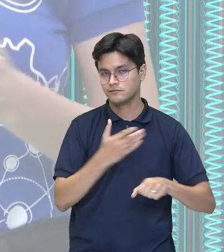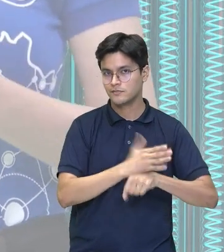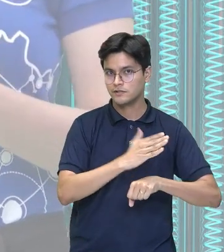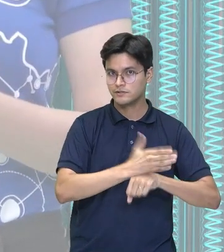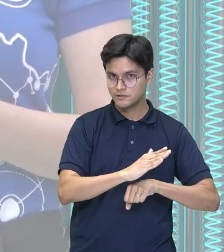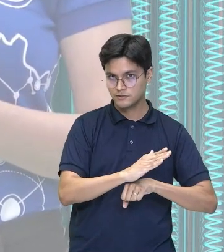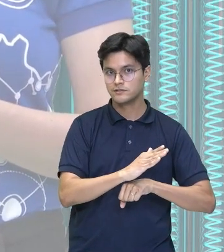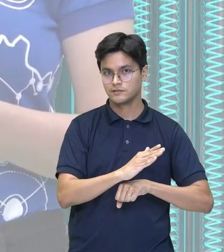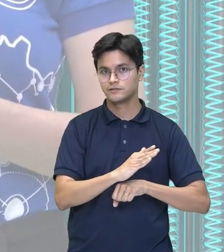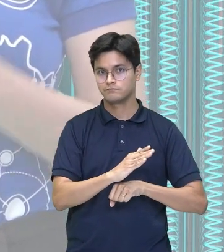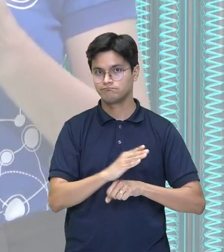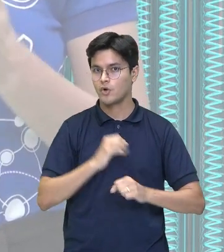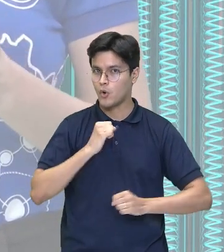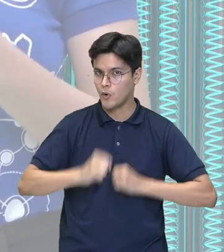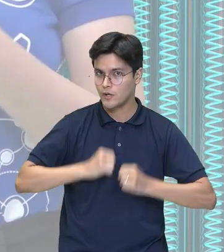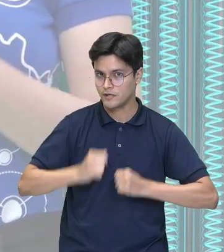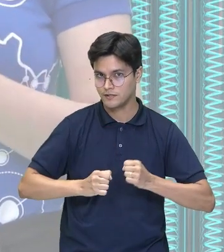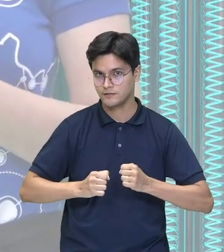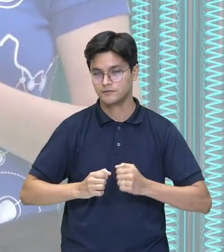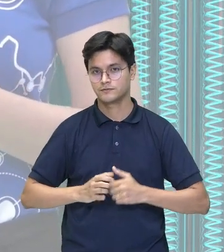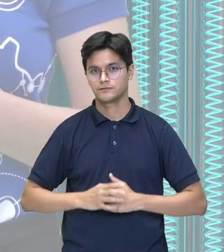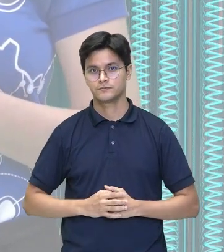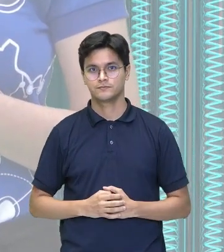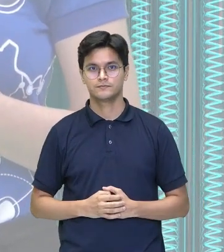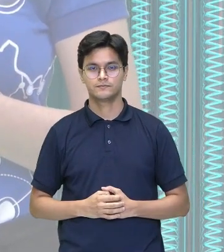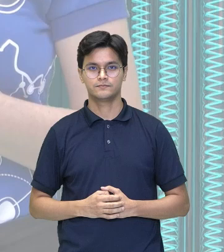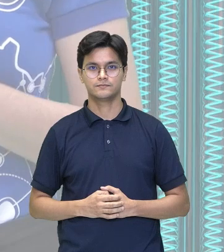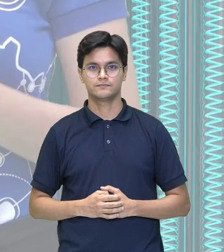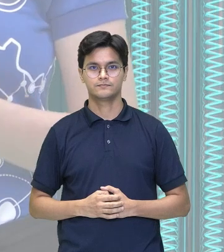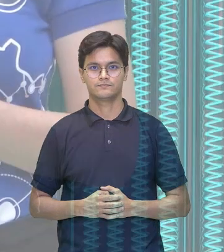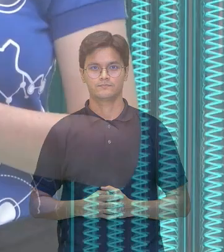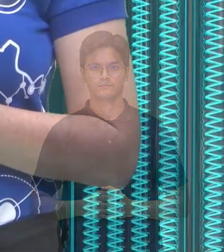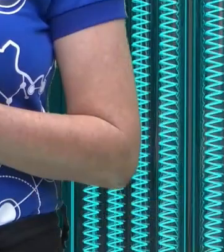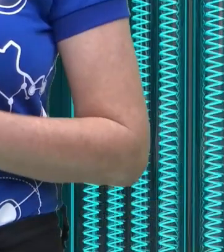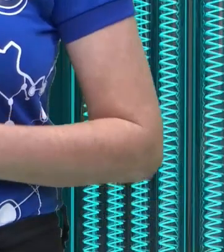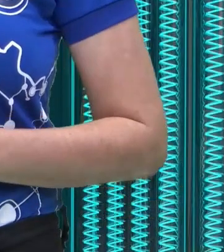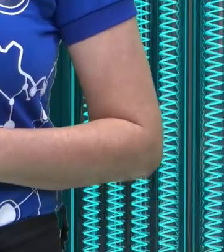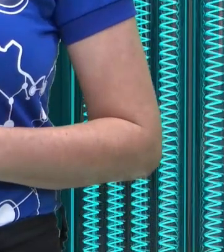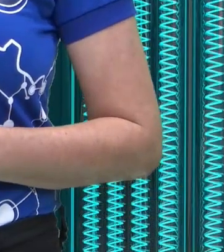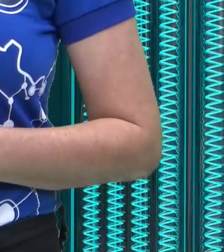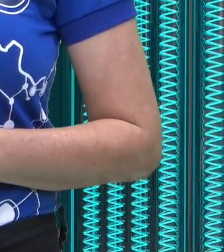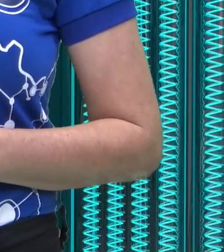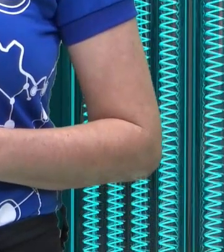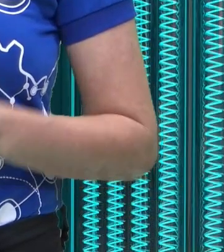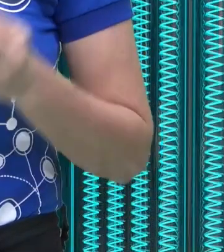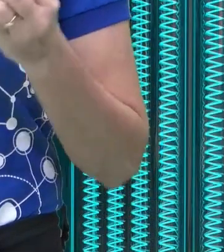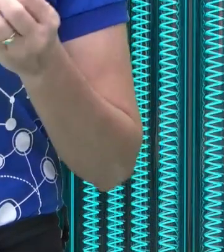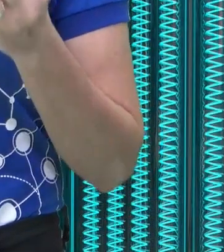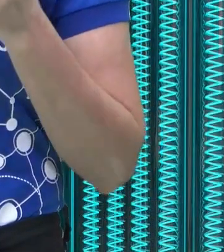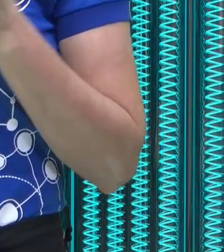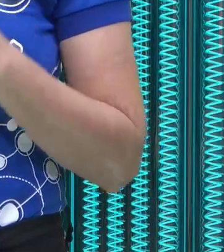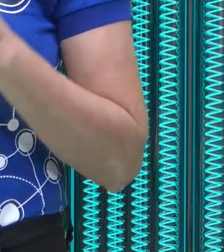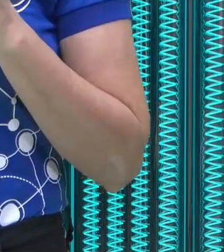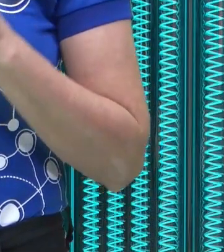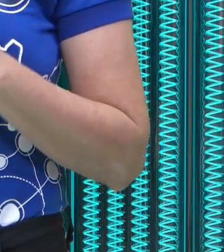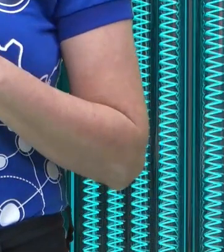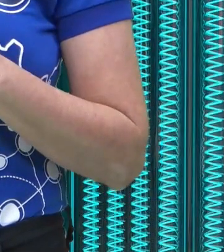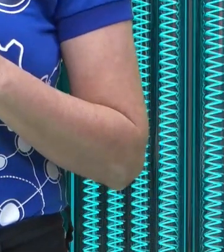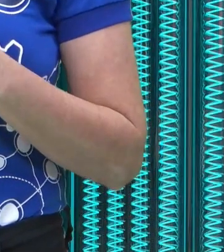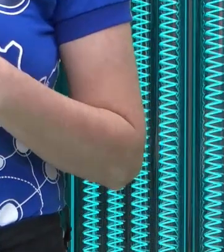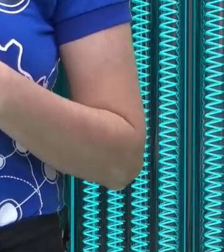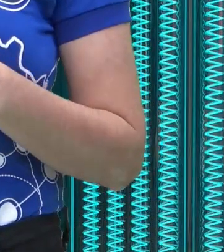estavam correndo? Eles estavam correndo? Então, sempre essa ordem, certo? Para